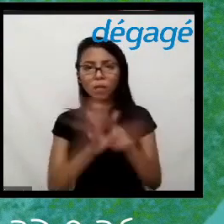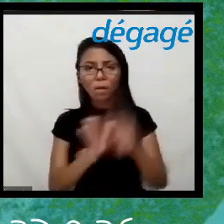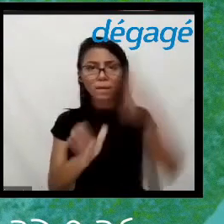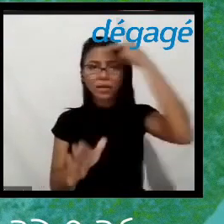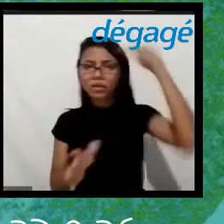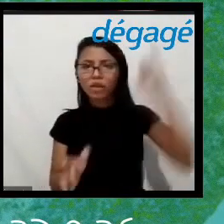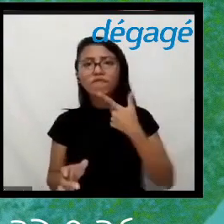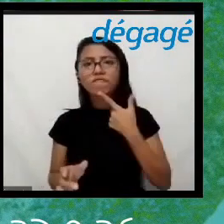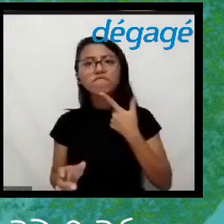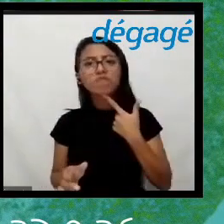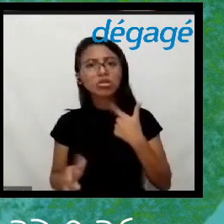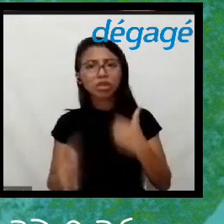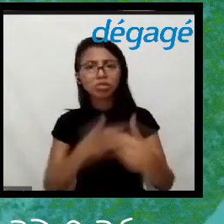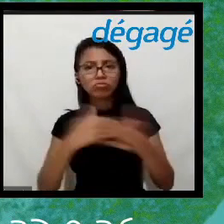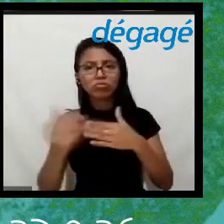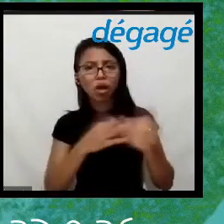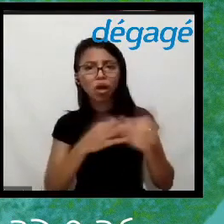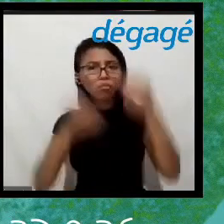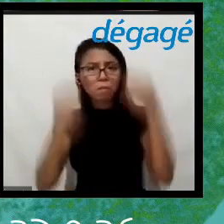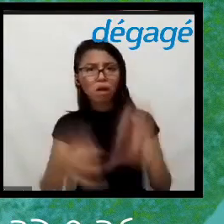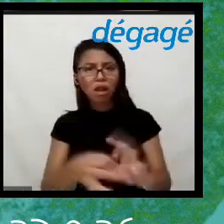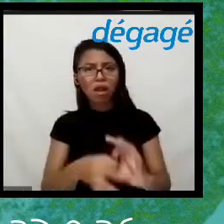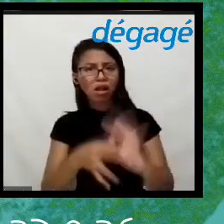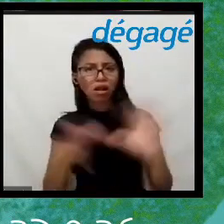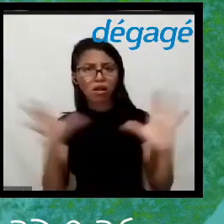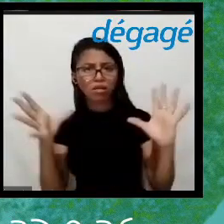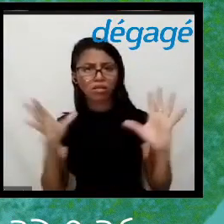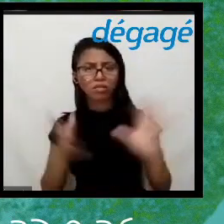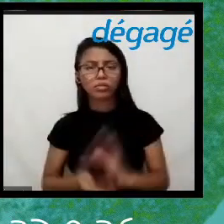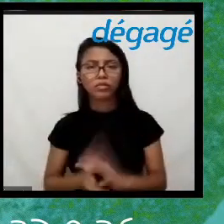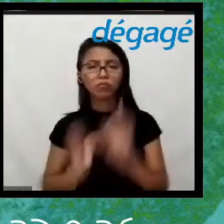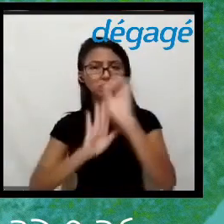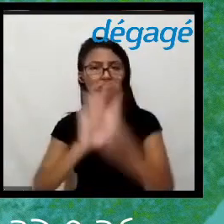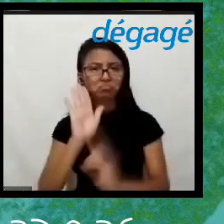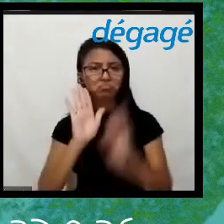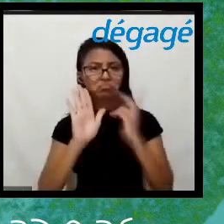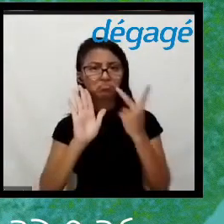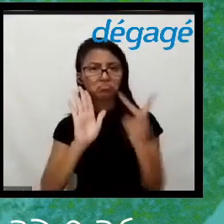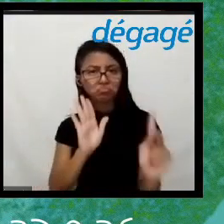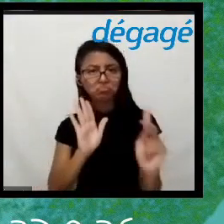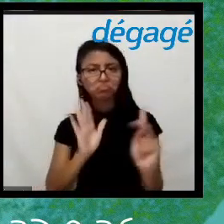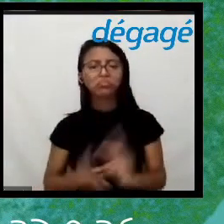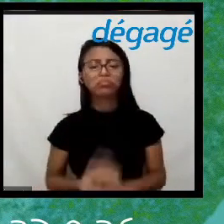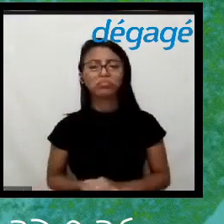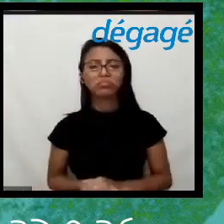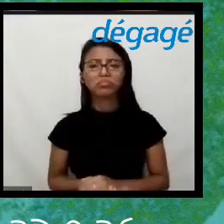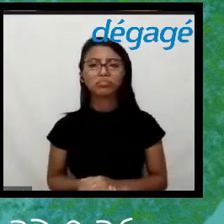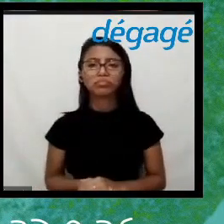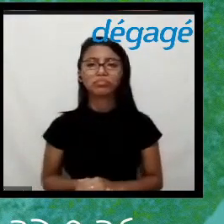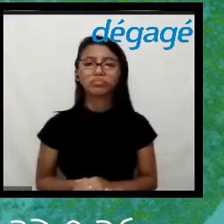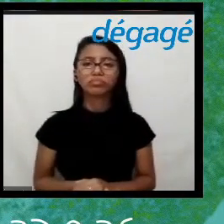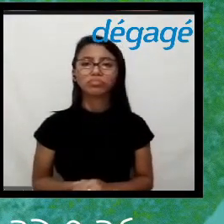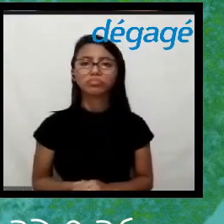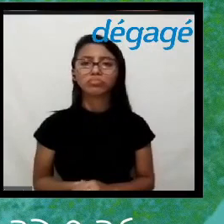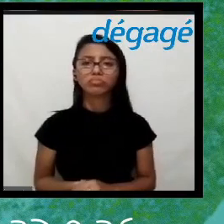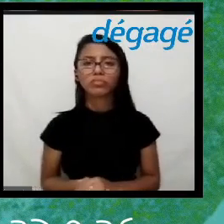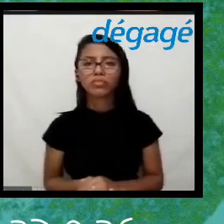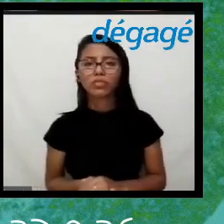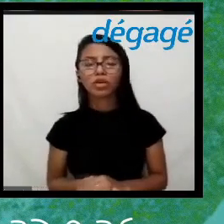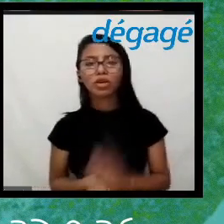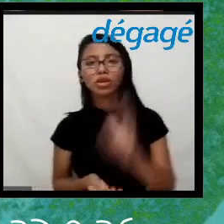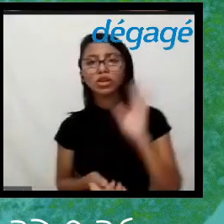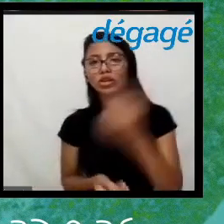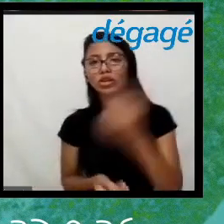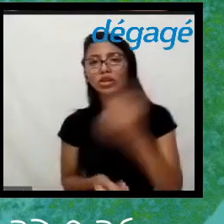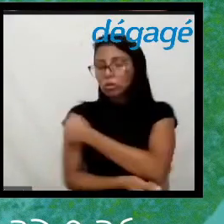O projeto Circulando cresceu bastante nesses 8 anos de institucionalização. Muitos estudantes já passaram por lá, como